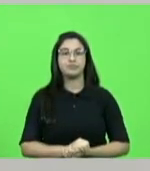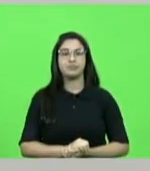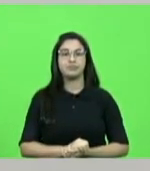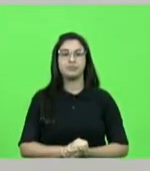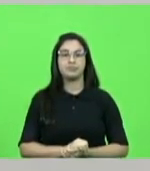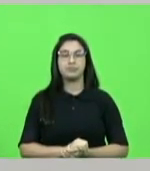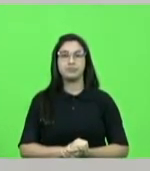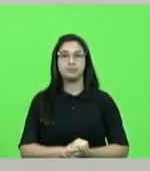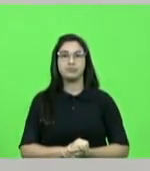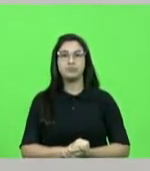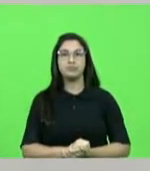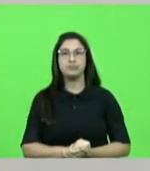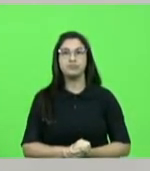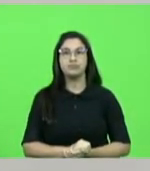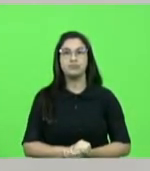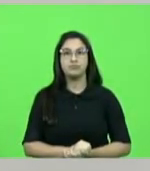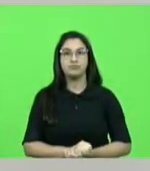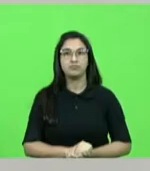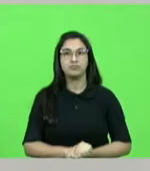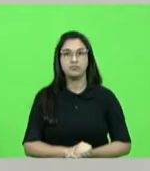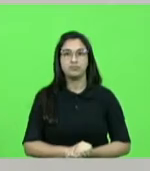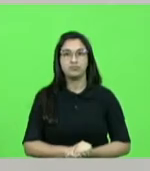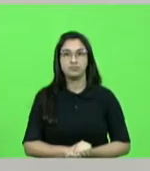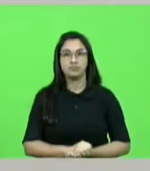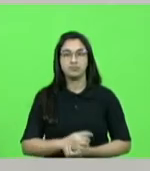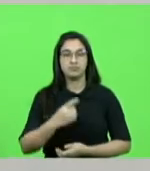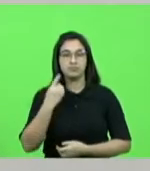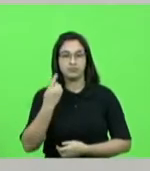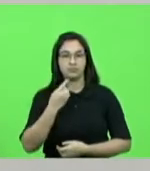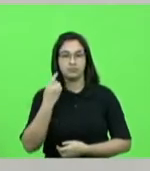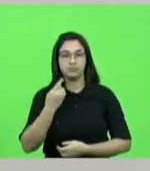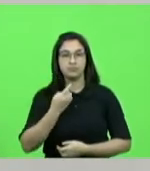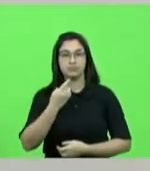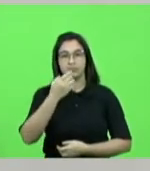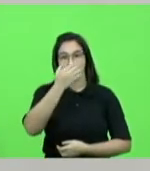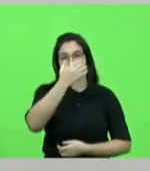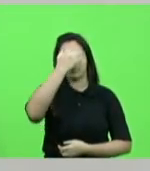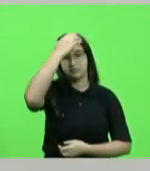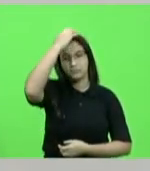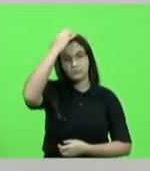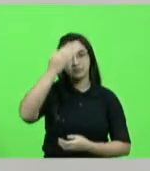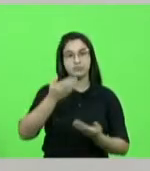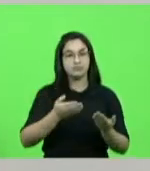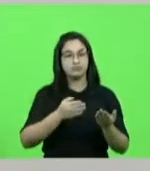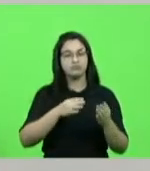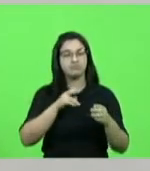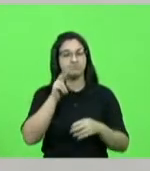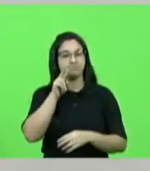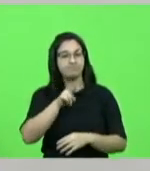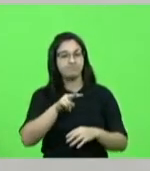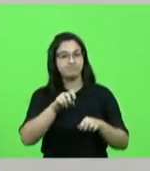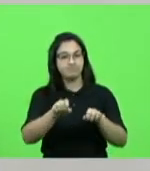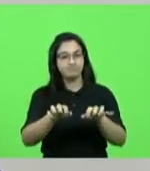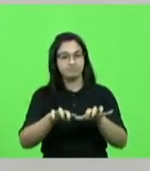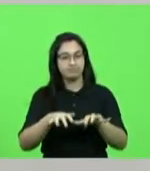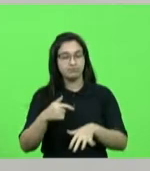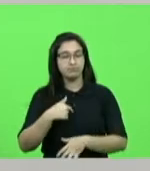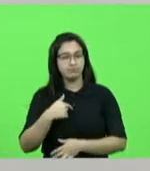Sargento Lima. Deputado Mocelin, que também acompanha a sessão. E confesso que eu estou muito